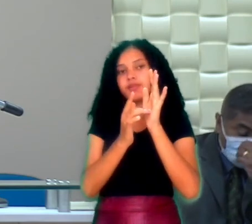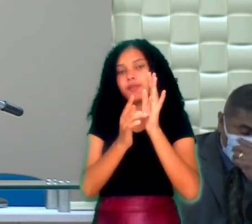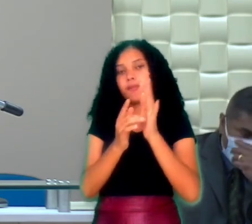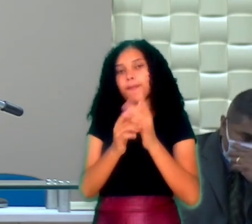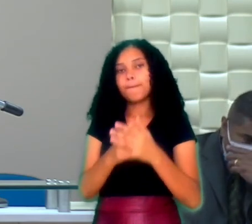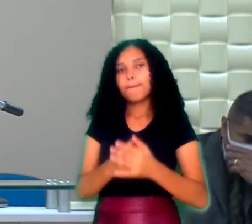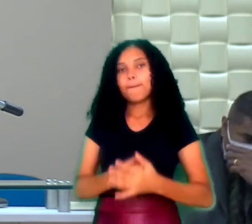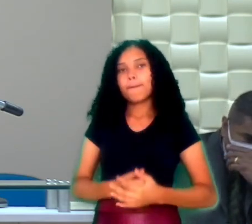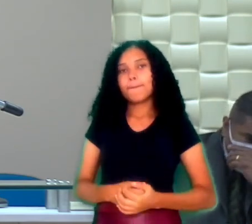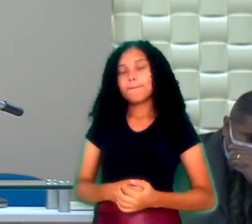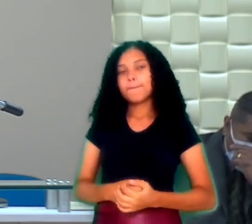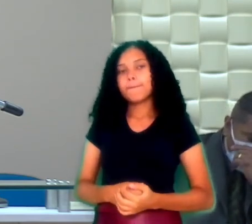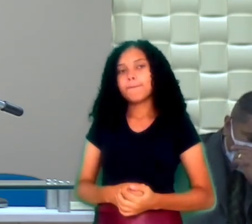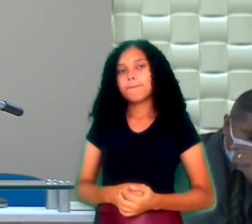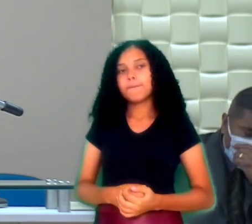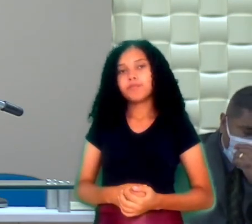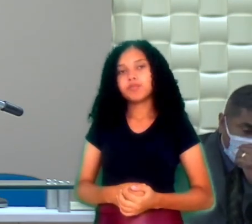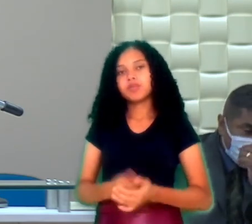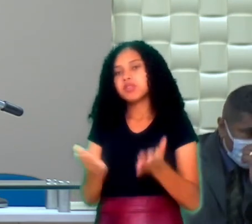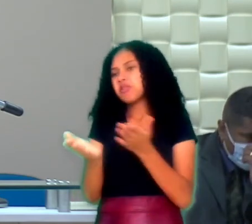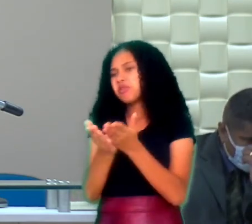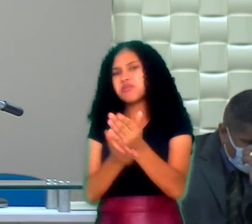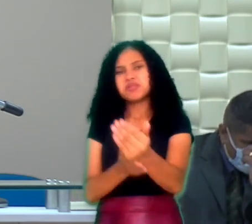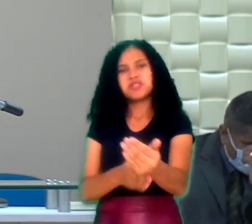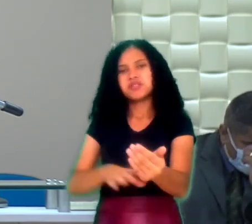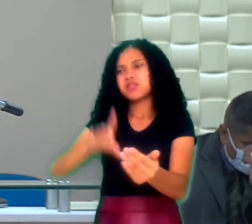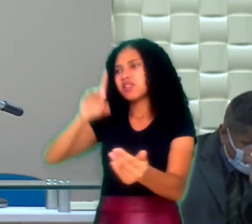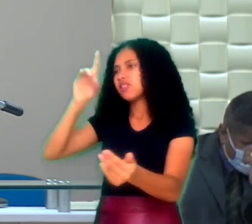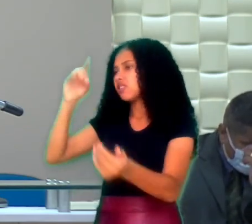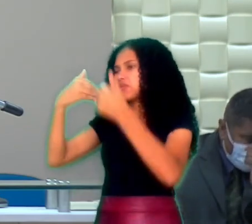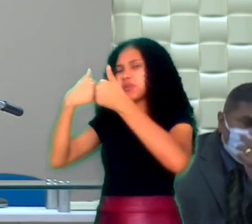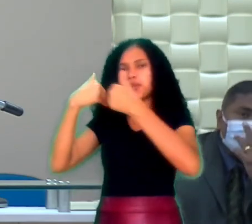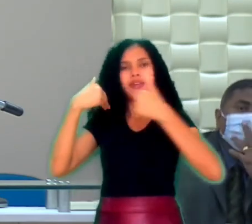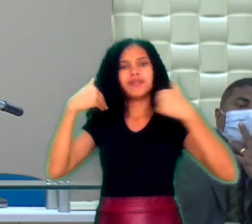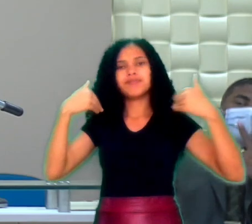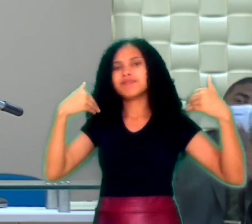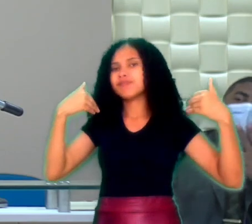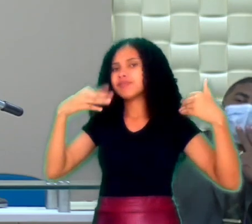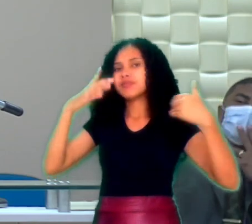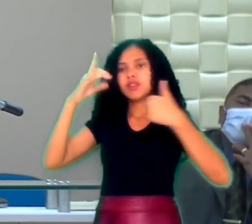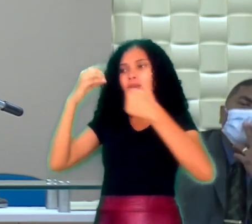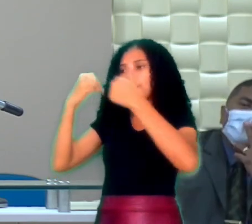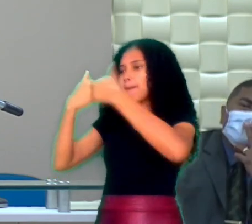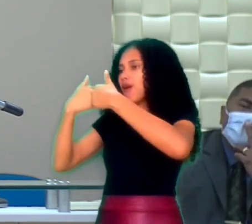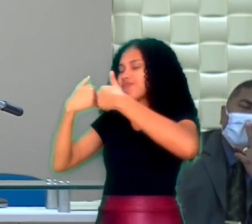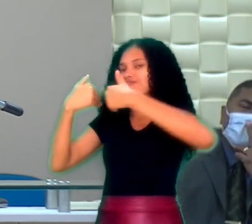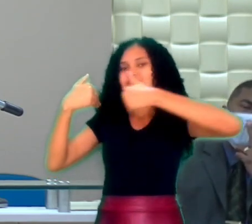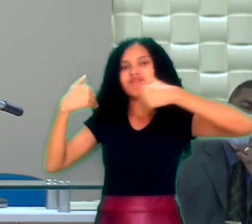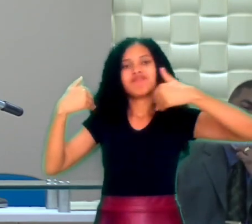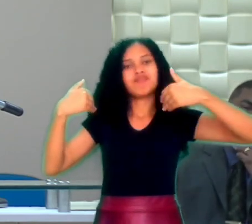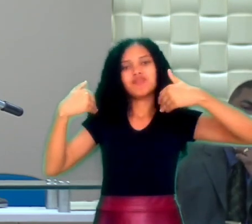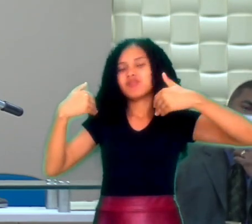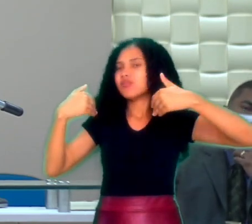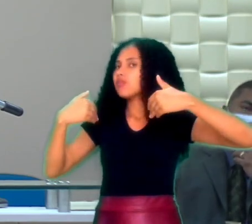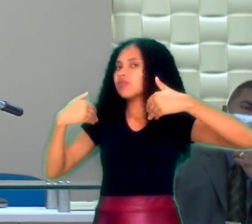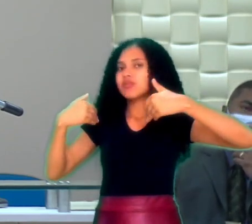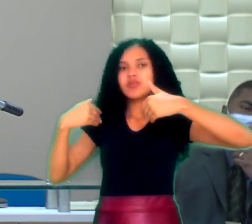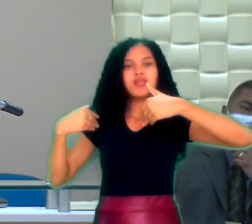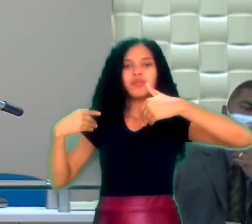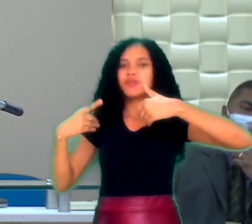Você está triste porque eu matei essa planta. Jonas, você está triste que eu matei essa planta. Você queria que eu matasse 120